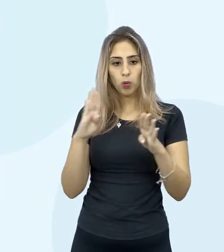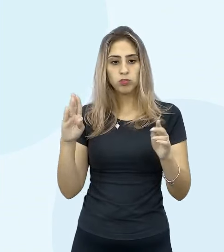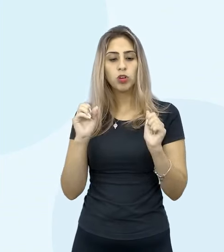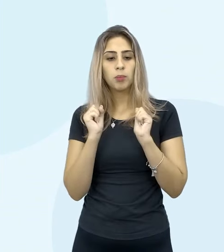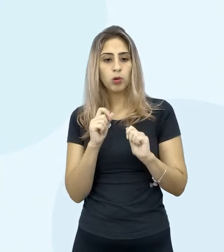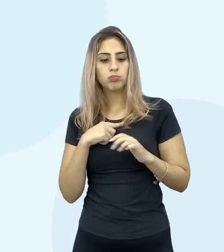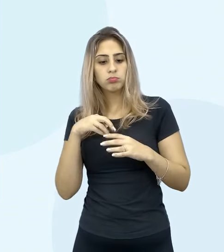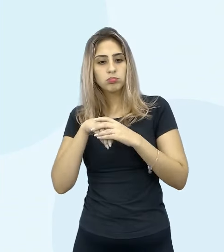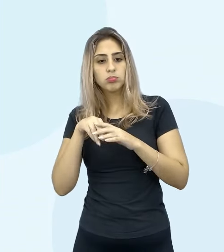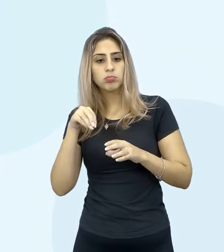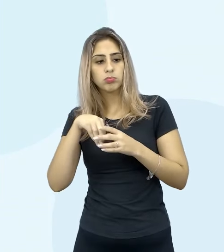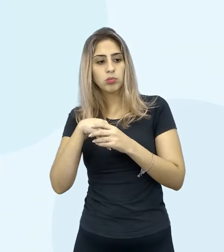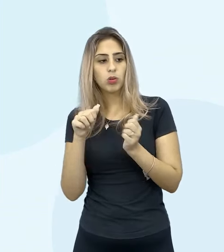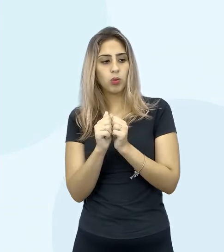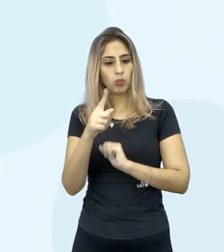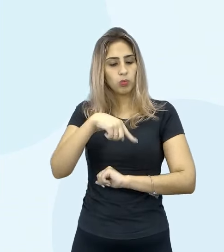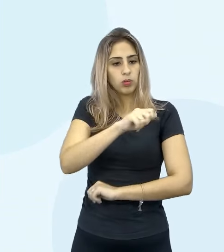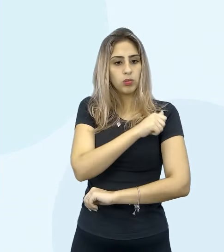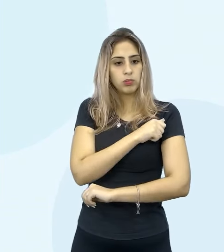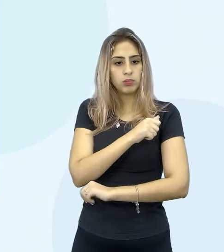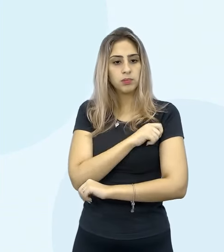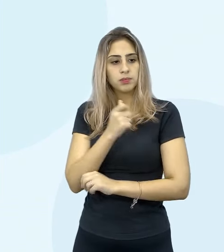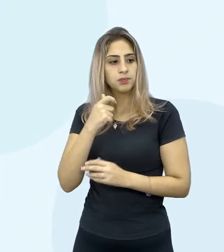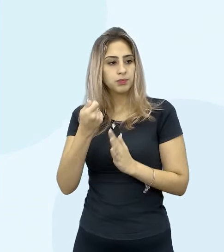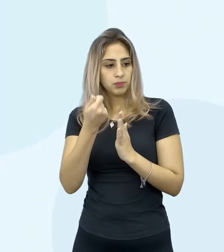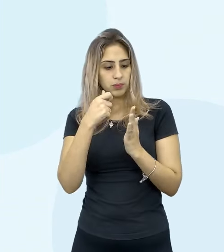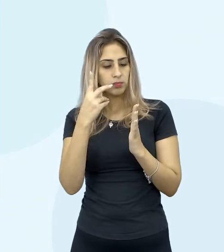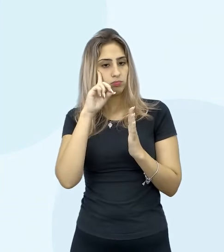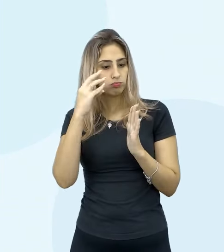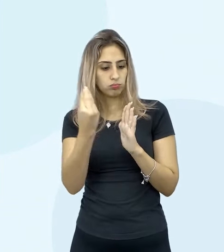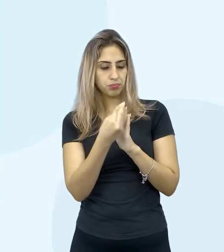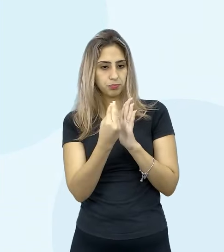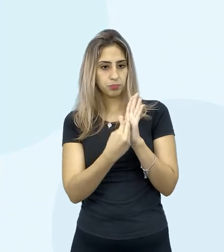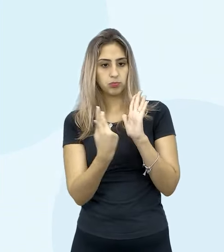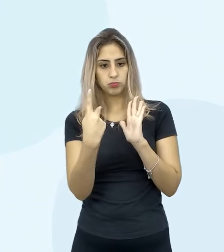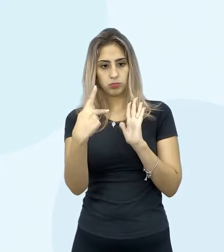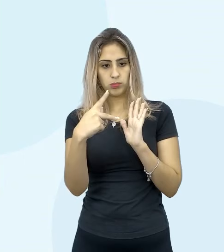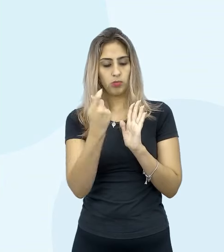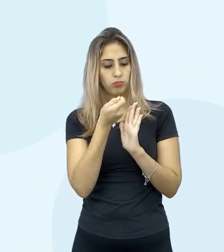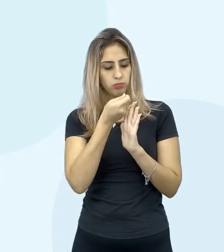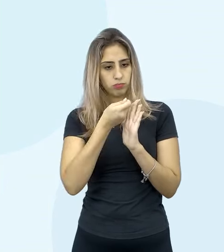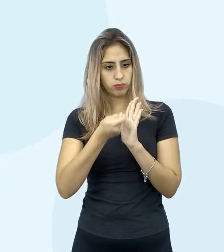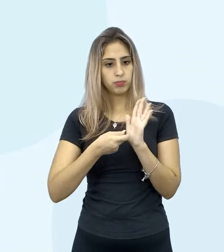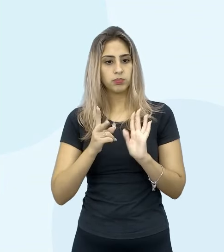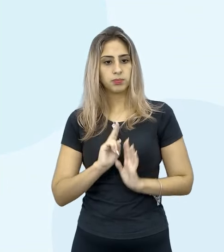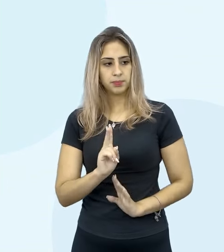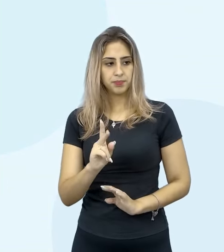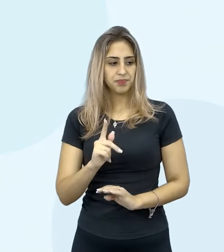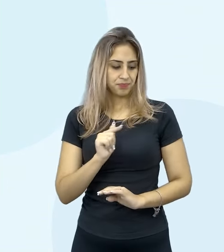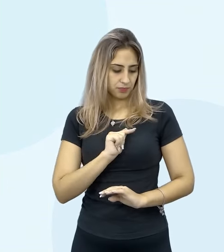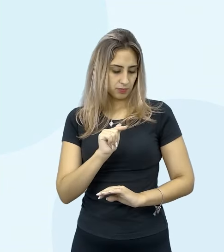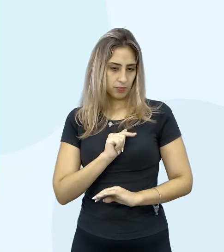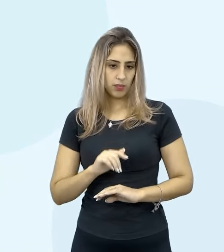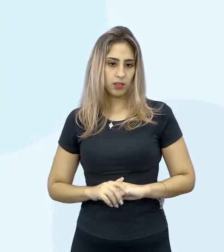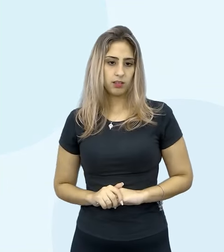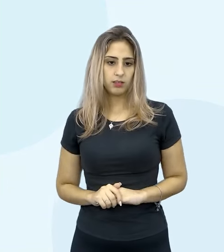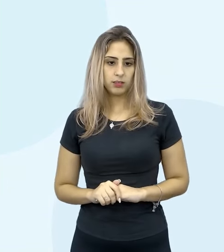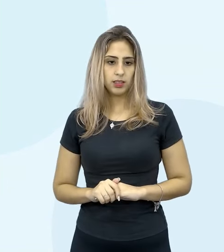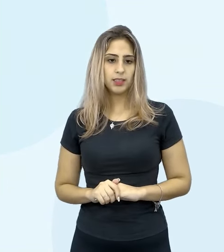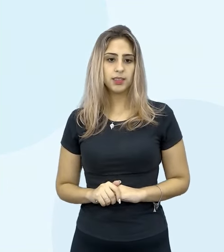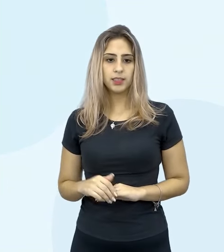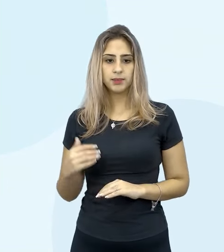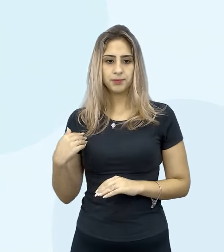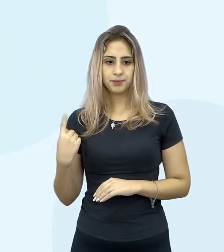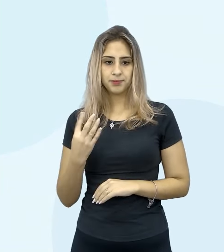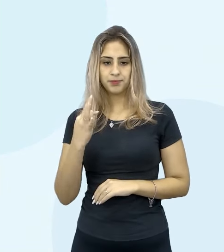das observações que os estudantes devem anotar em seu diário de bordo. Então, por exemplo, o tronco, né, Vivi? Uhum. Os